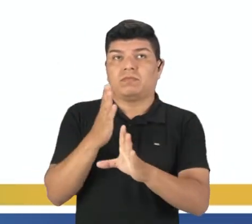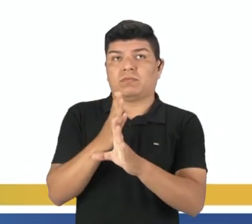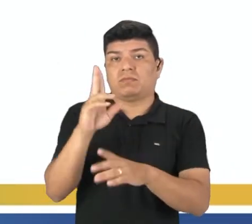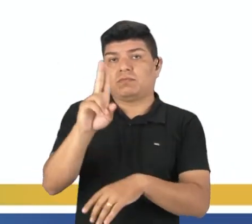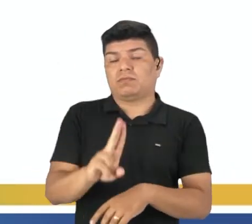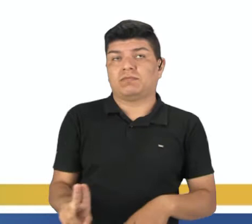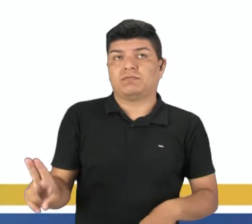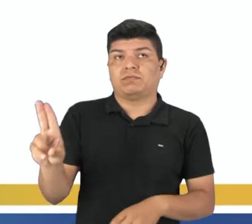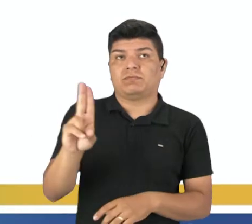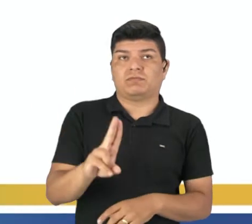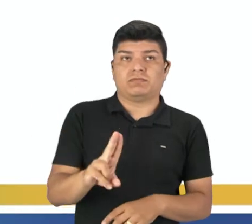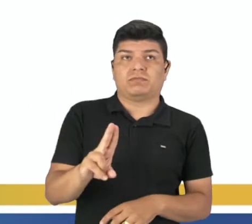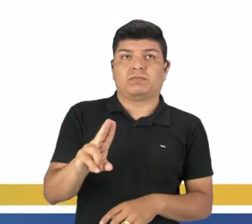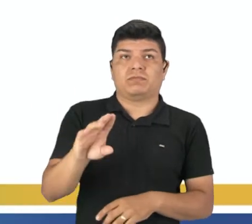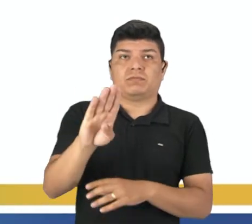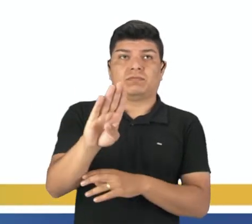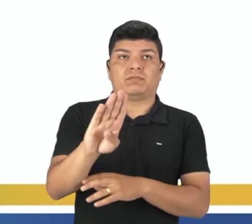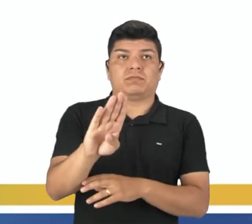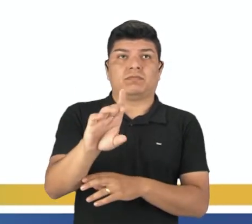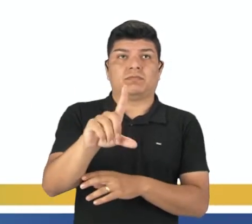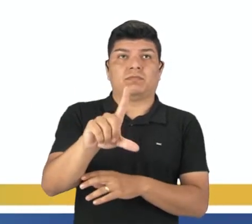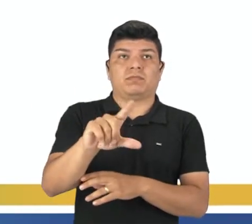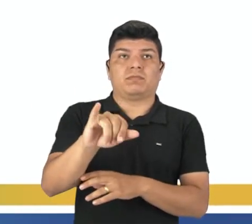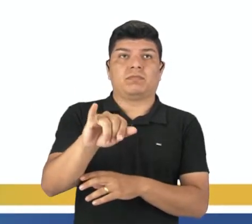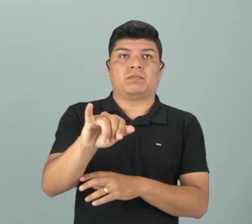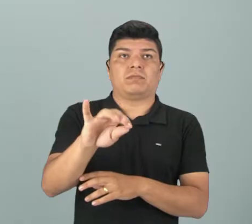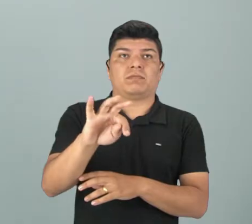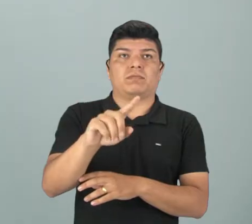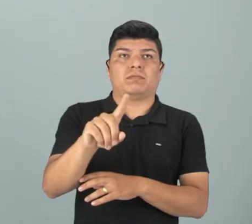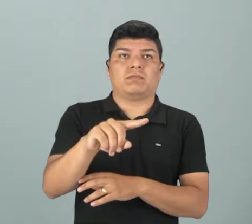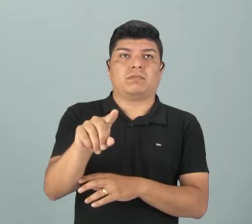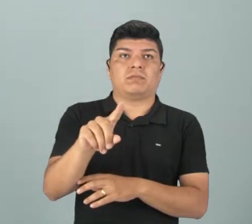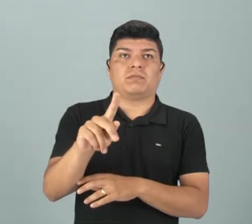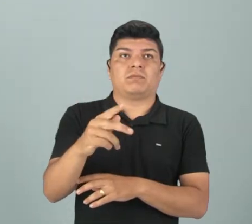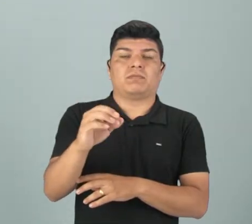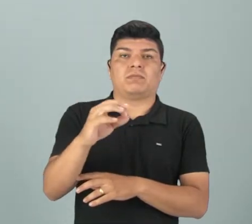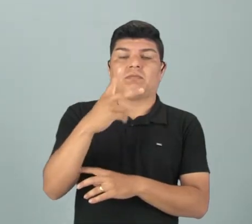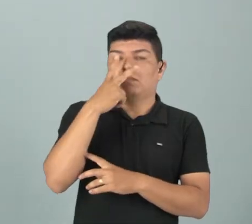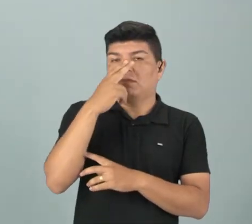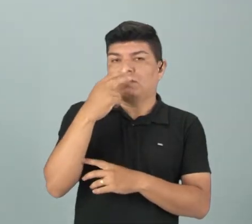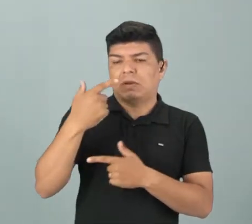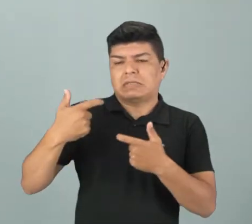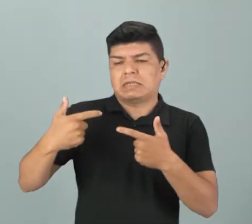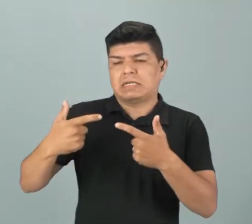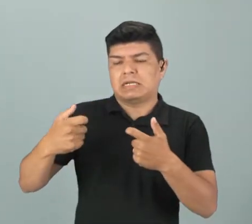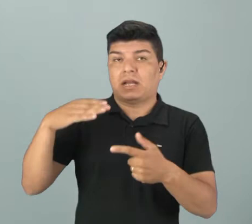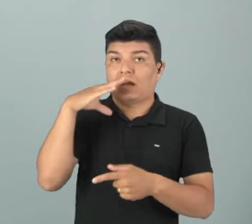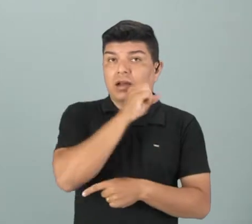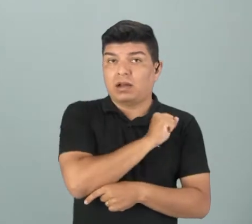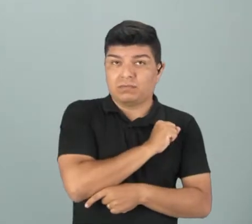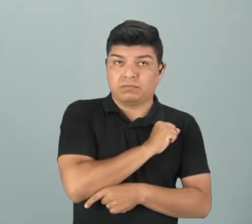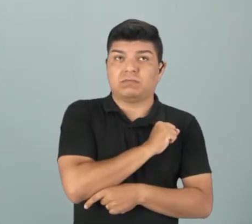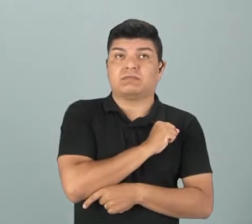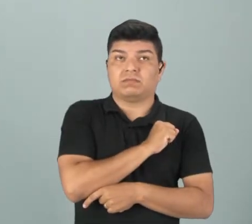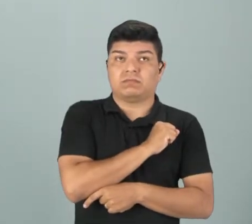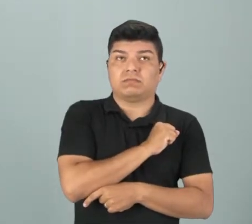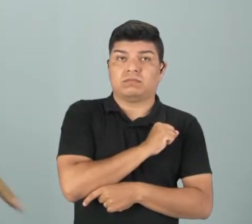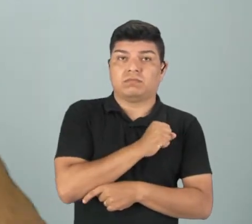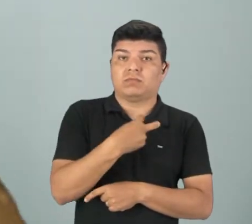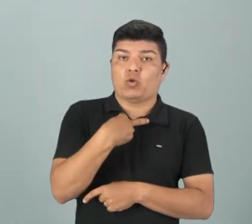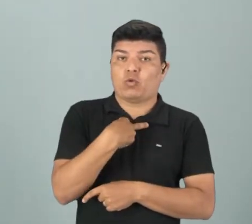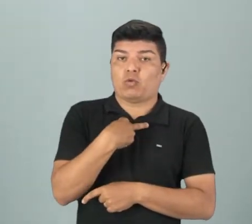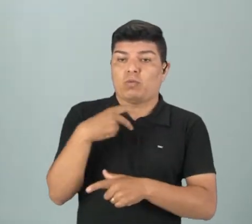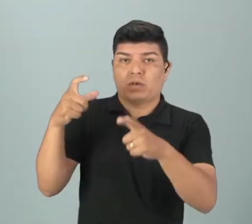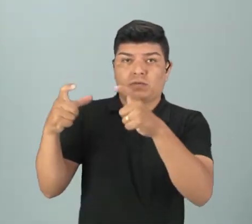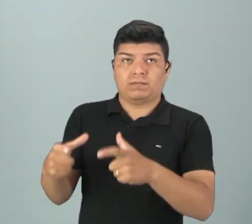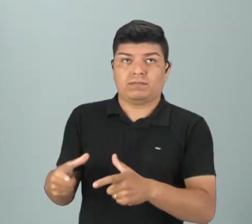uso da Blitzkrieg, ou Guerra Relâmpago, que basicamente era uma guerra que consistia em rapidamente ocupar um